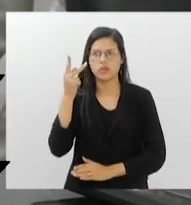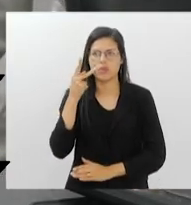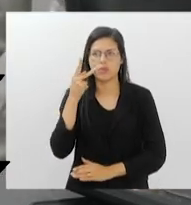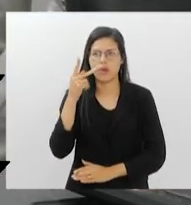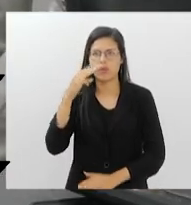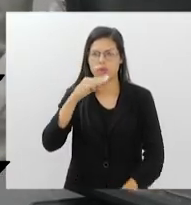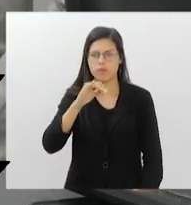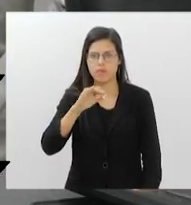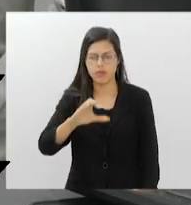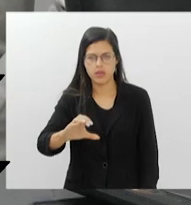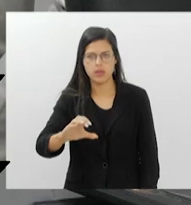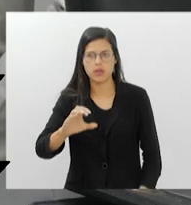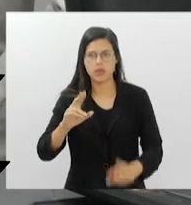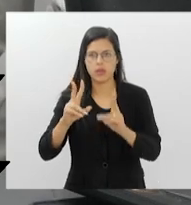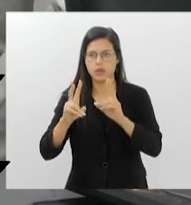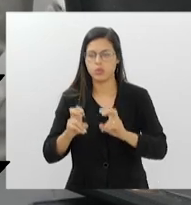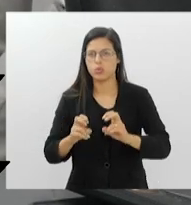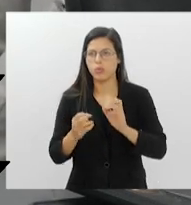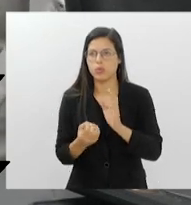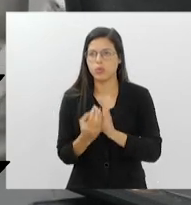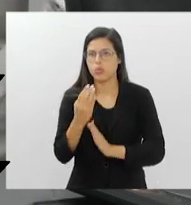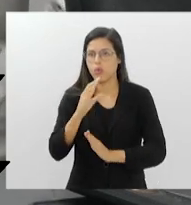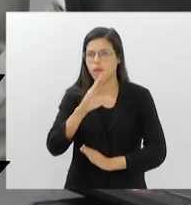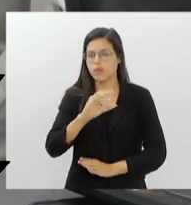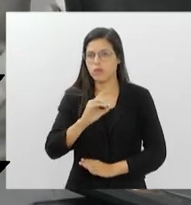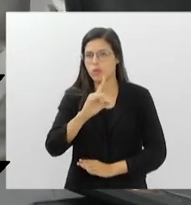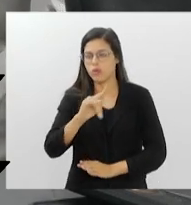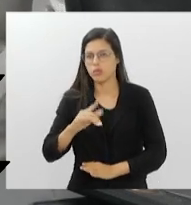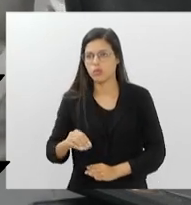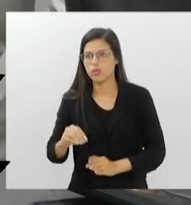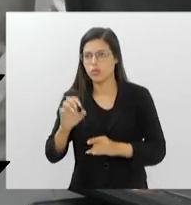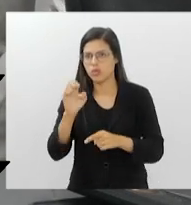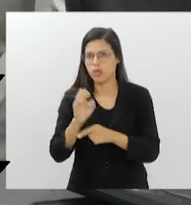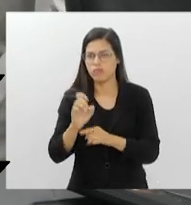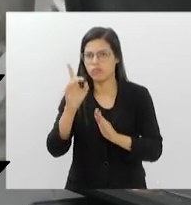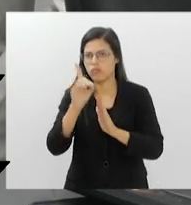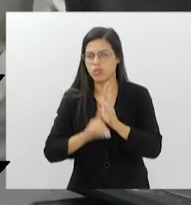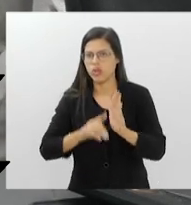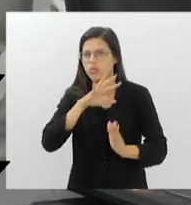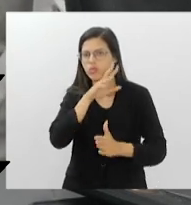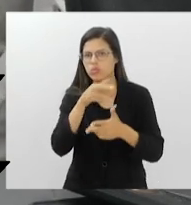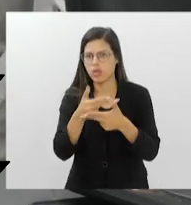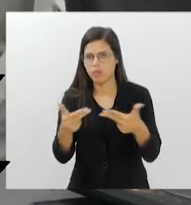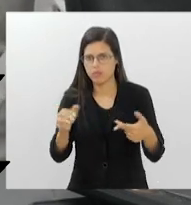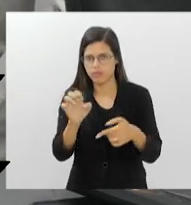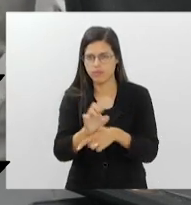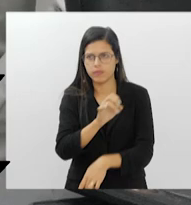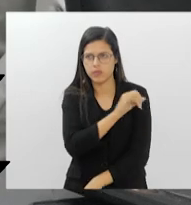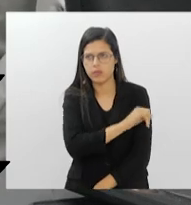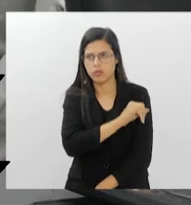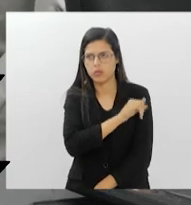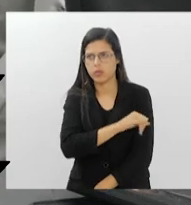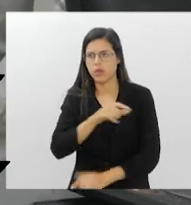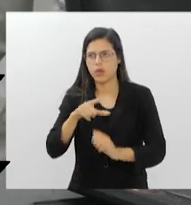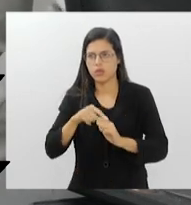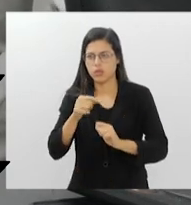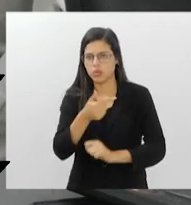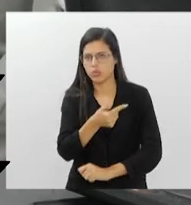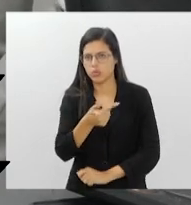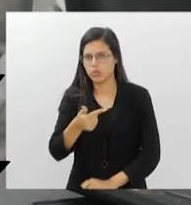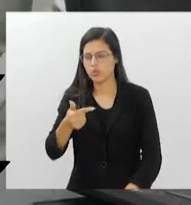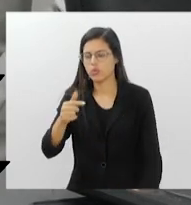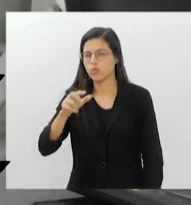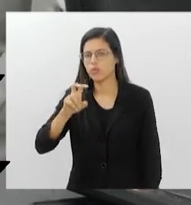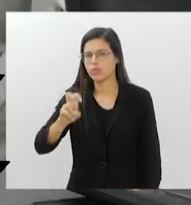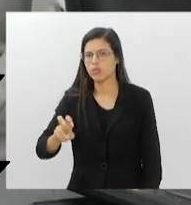min que dispõe sobre o novo código estadual de direito dos animais no estado do Rio de Janeiro nos termos do artigo 225 da